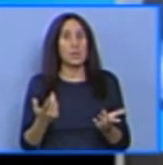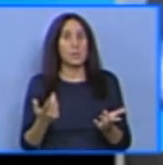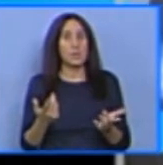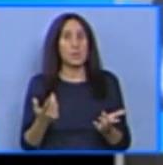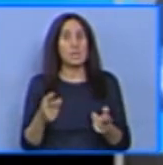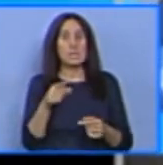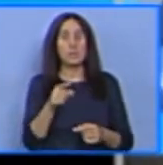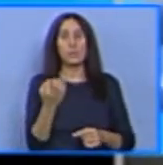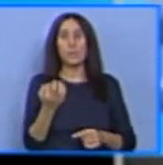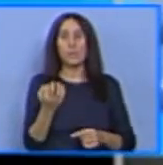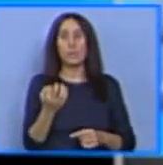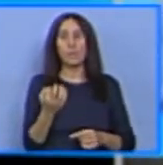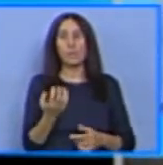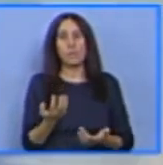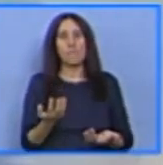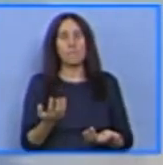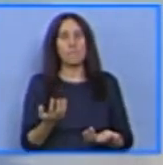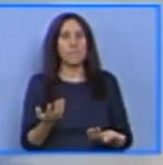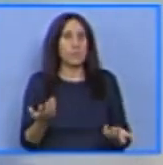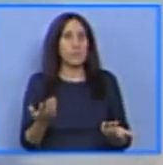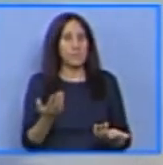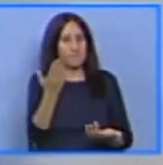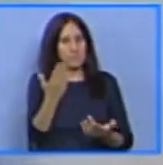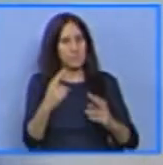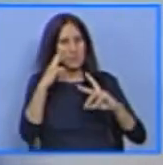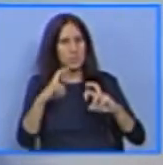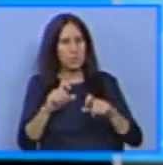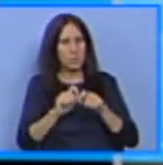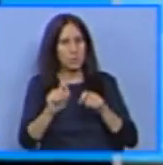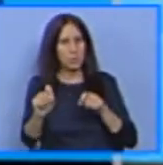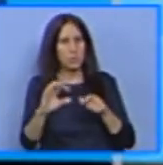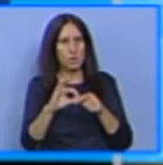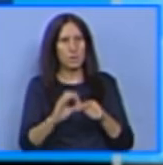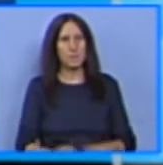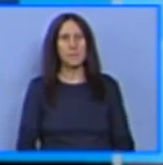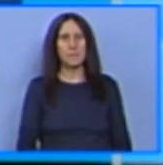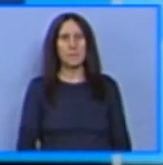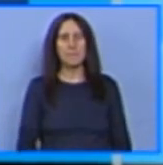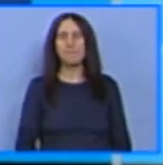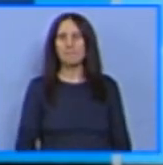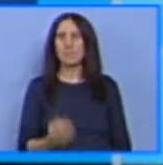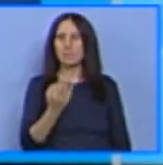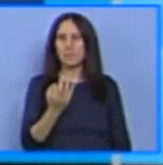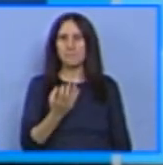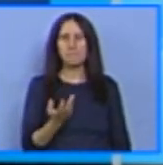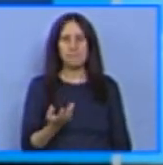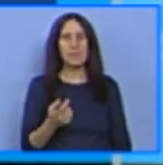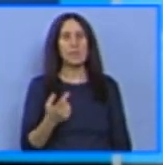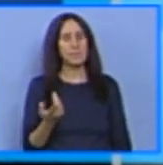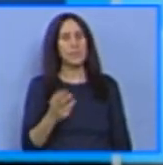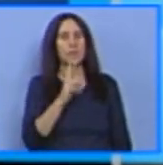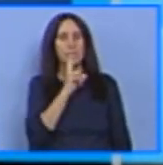e isso foi muito também a sua linha de investigação. Exatamente. Portanto,